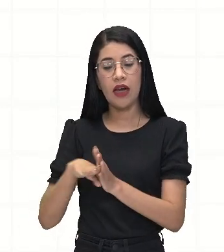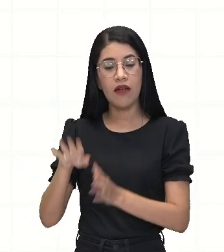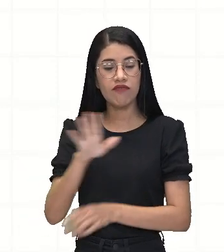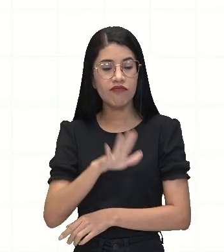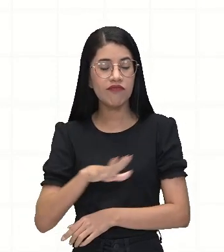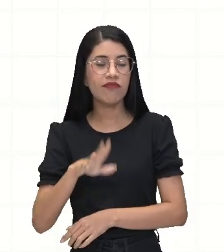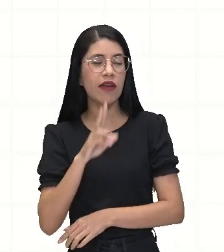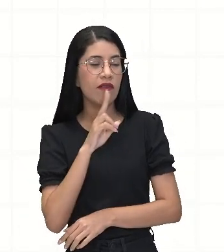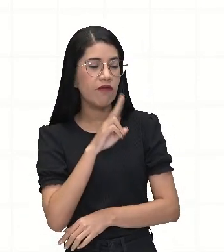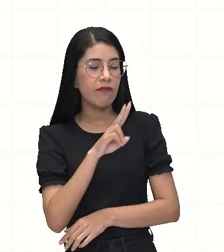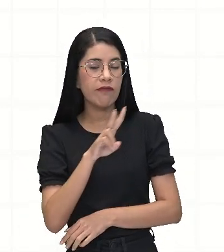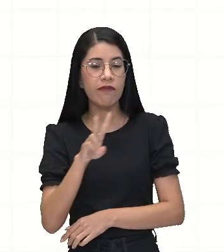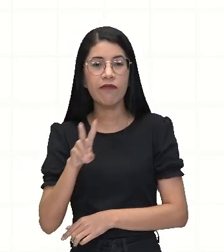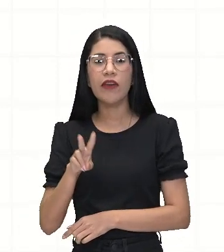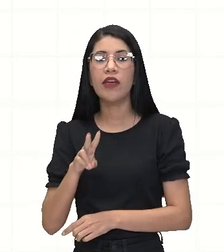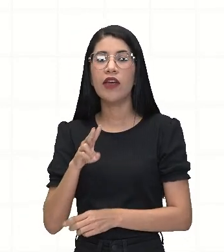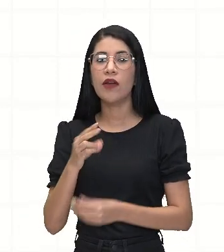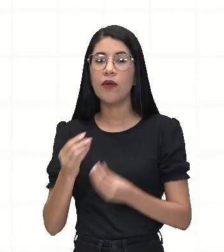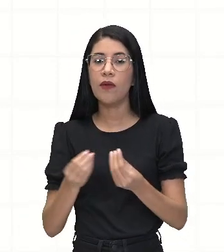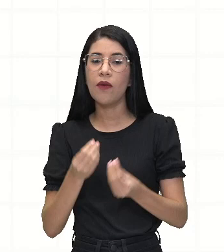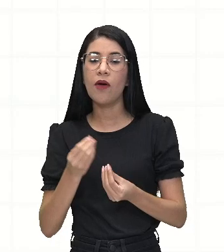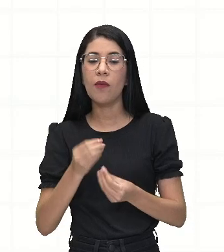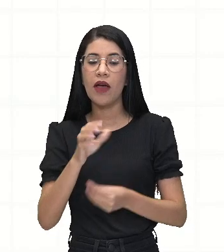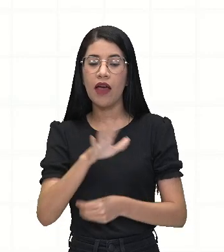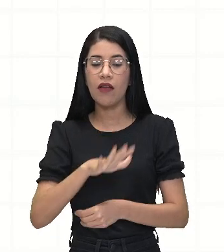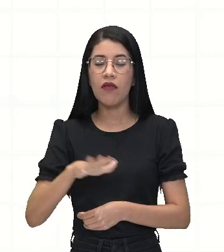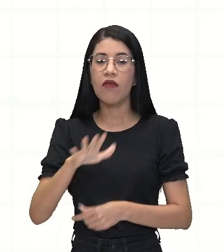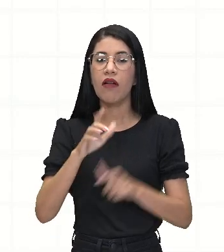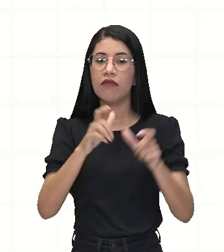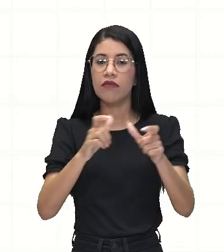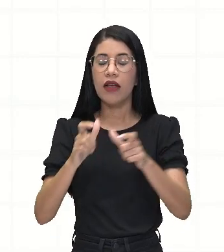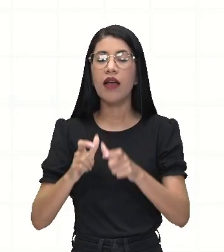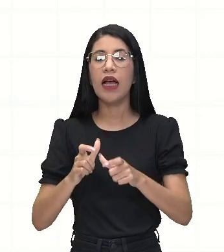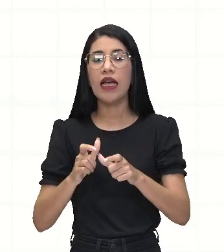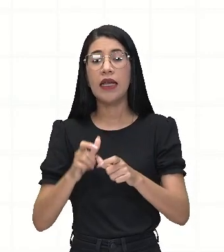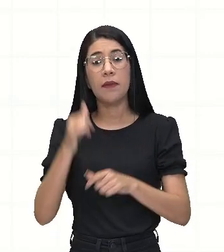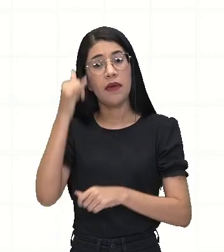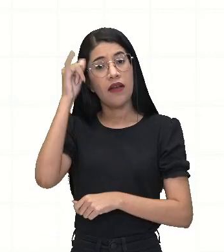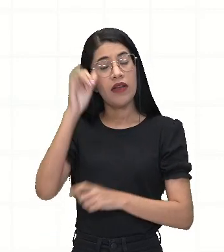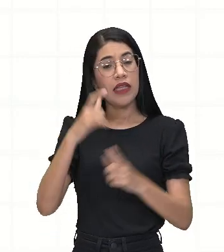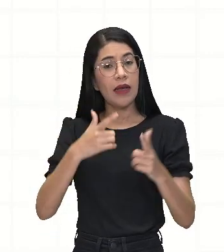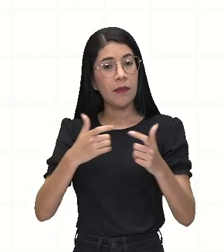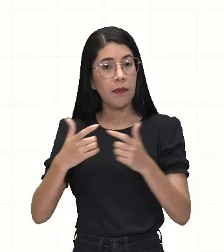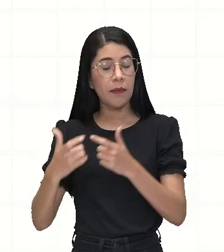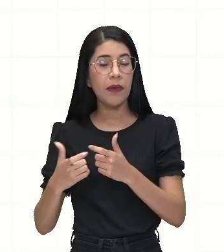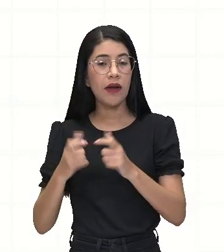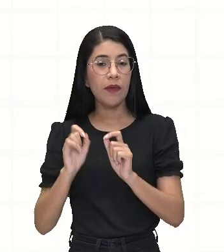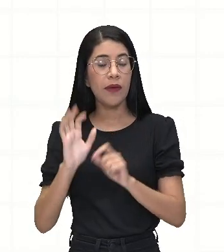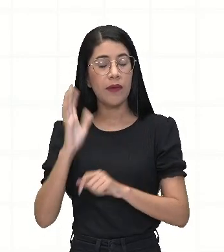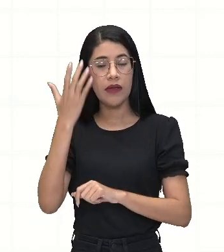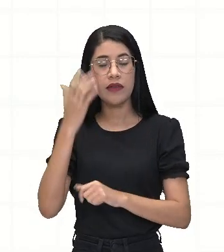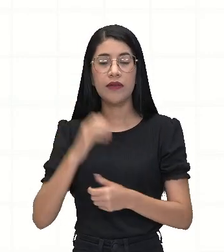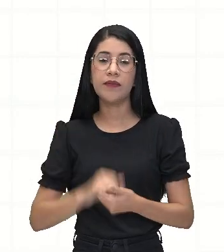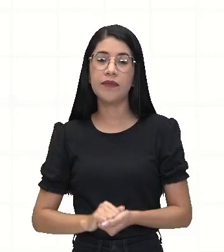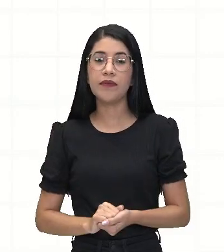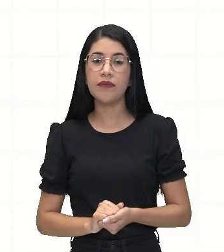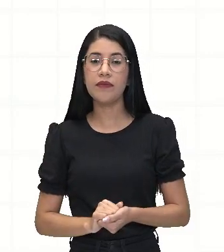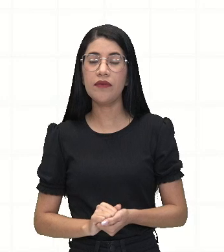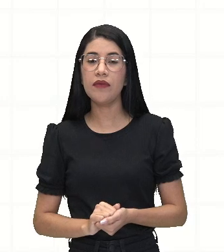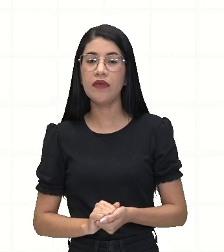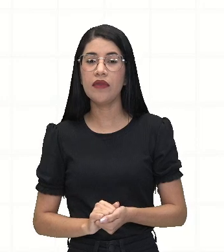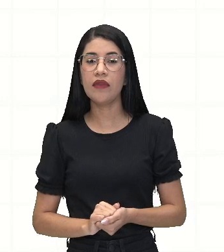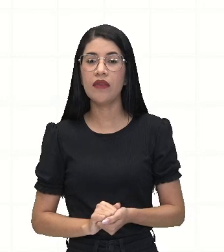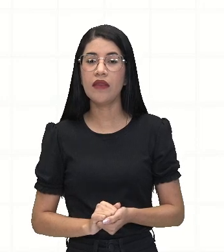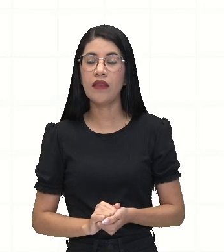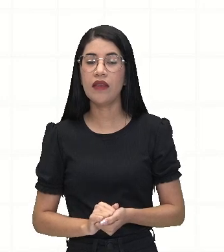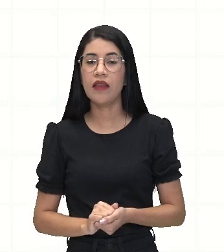aqui estavam, do todo o continente americano, e para evitar conflitos, eles estabeleceram ali o que